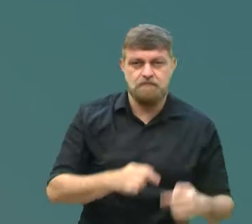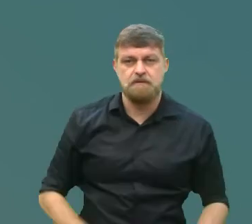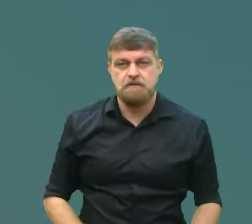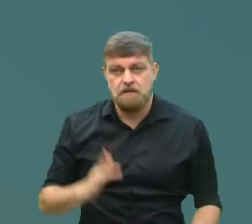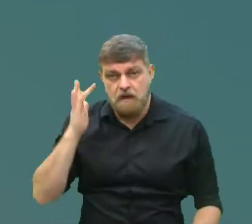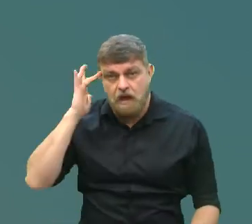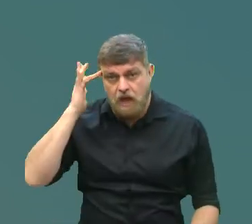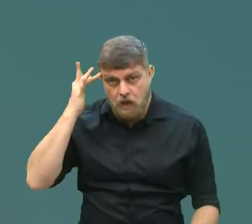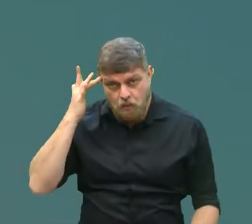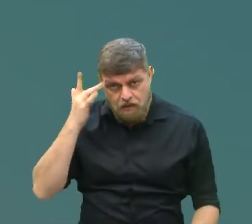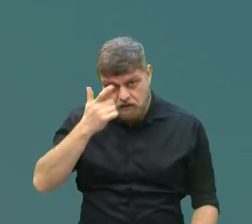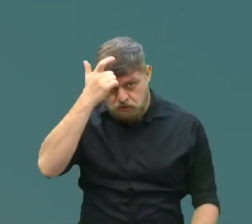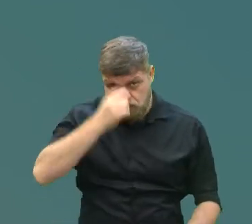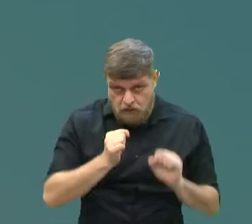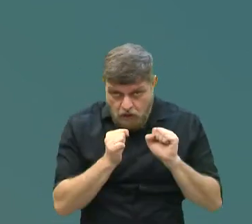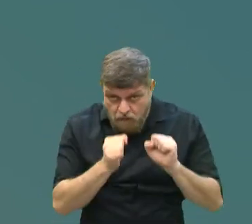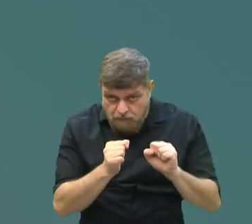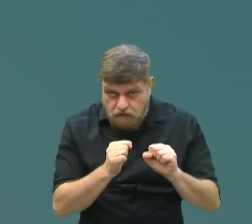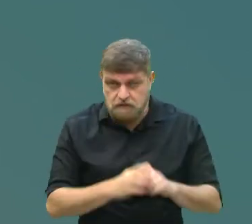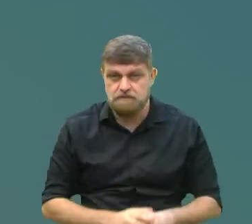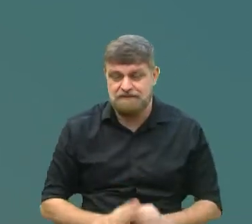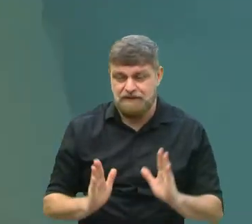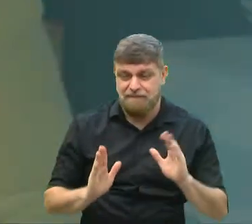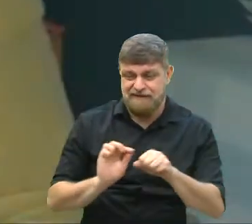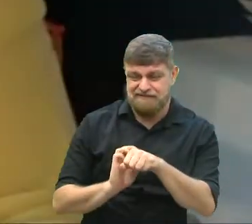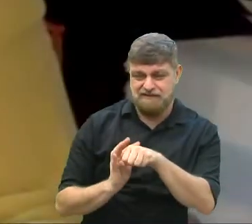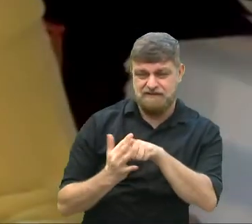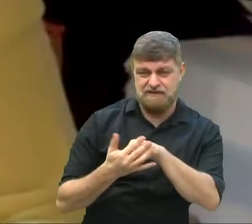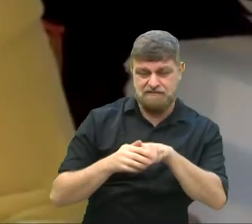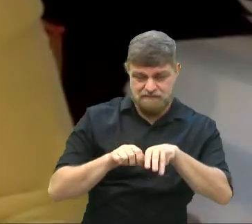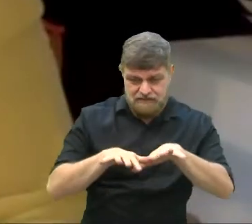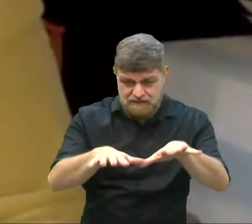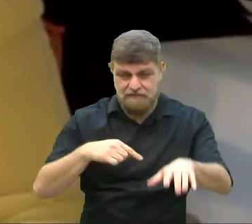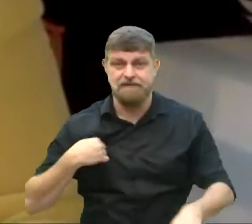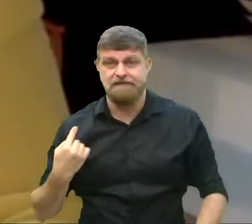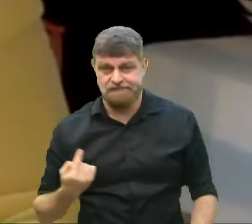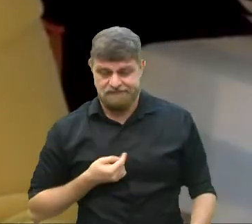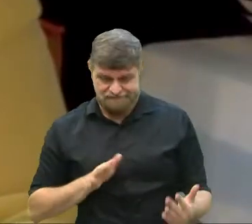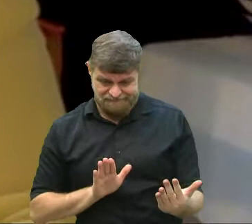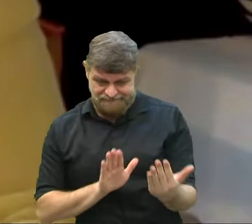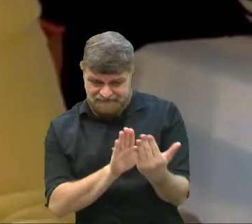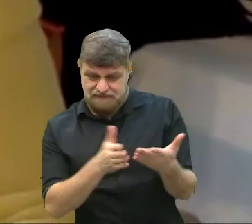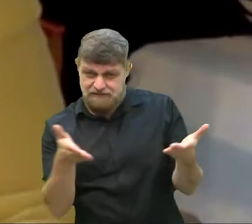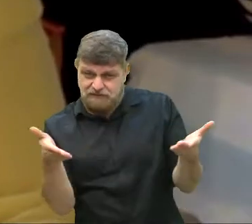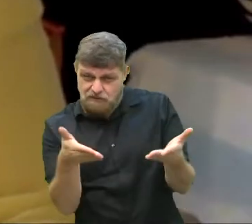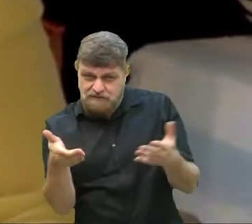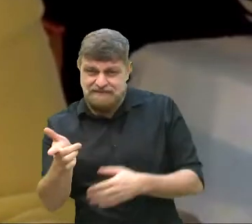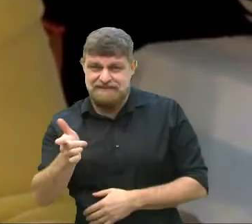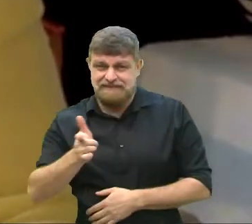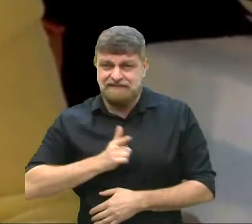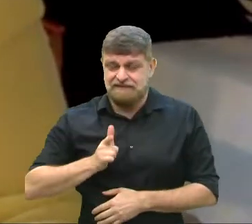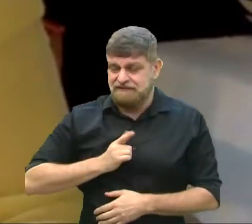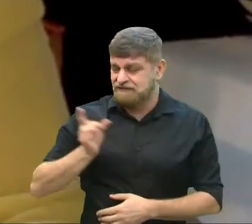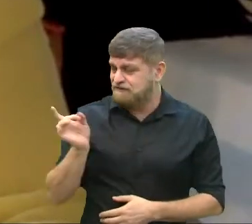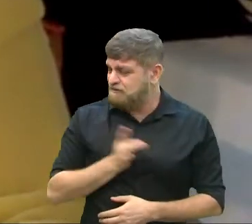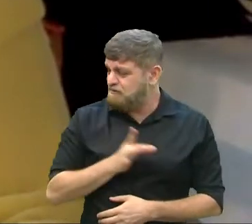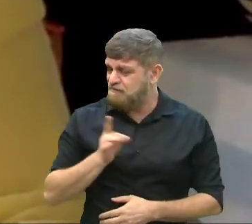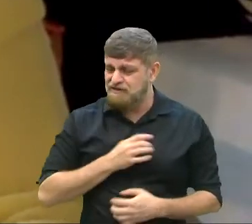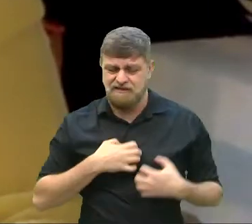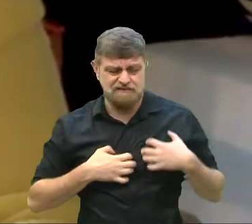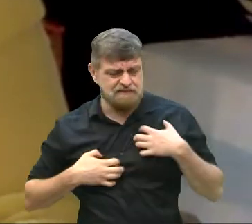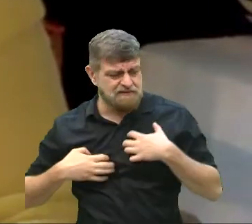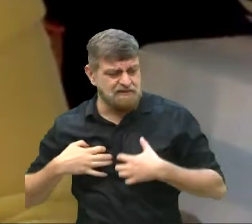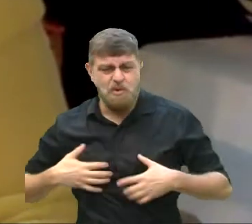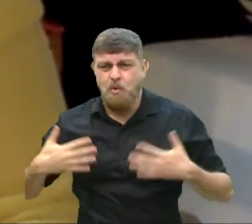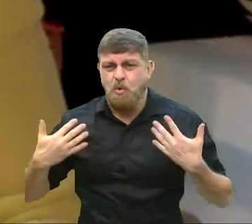Mariana, se me permite, que em tempos de pandemia, como nós vivemos hoje, né, de tantas incertezas e